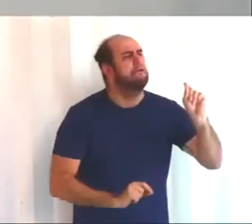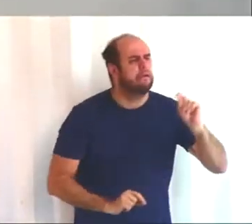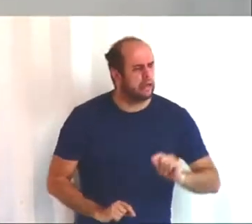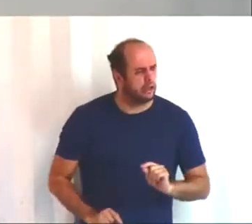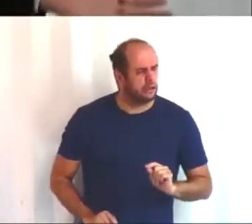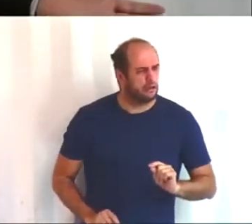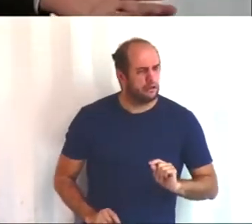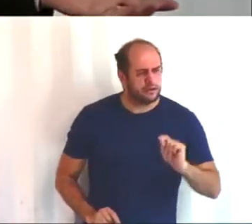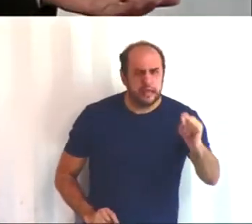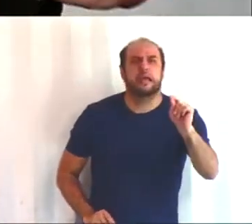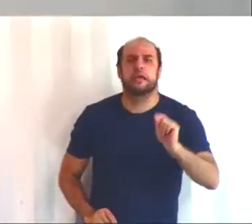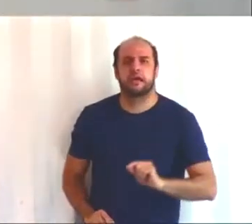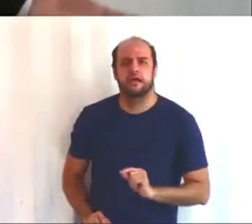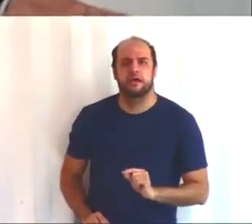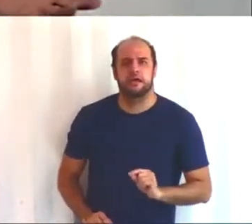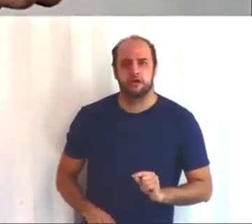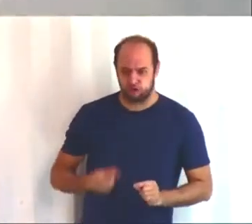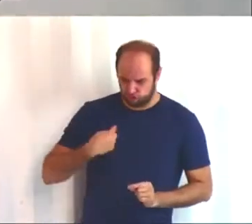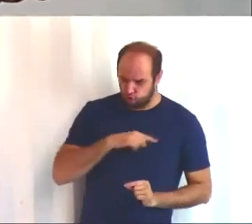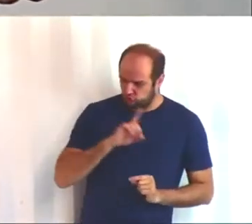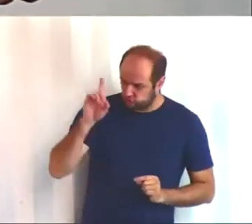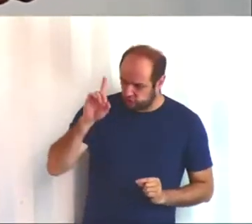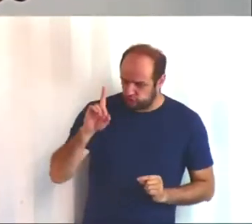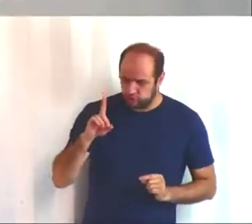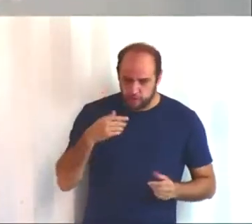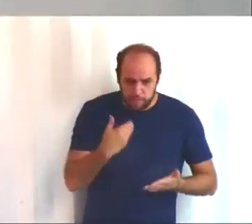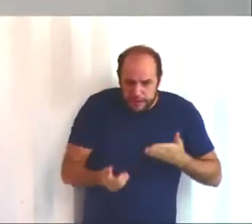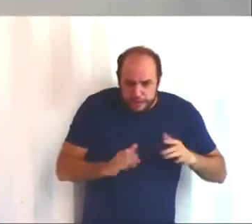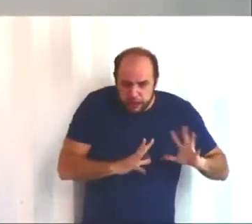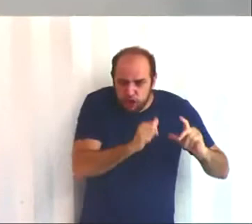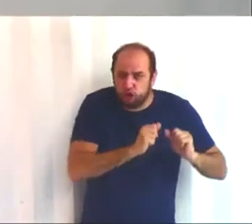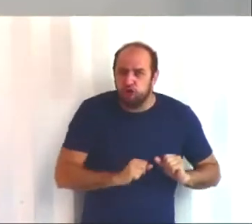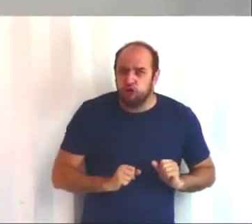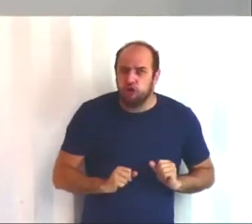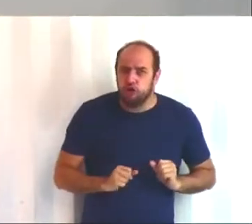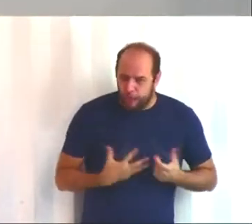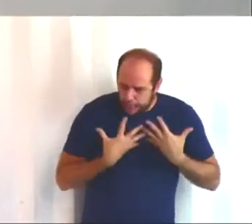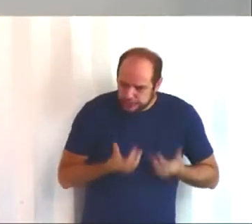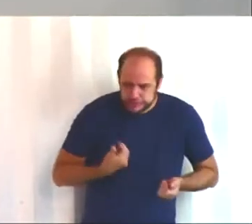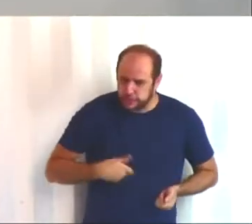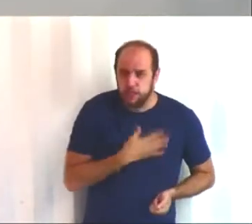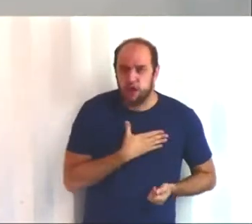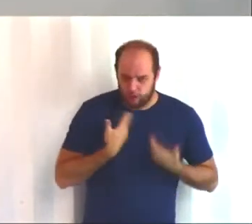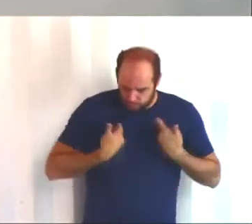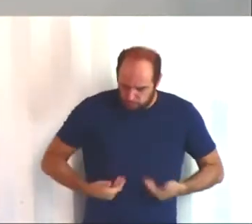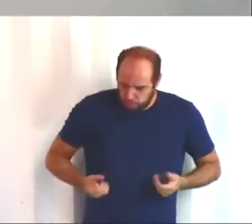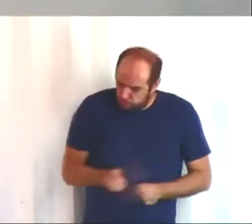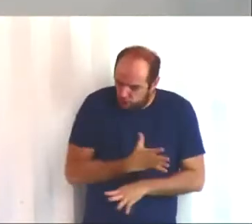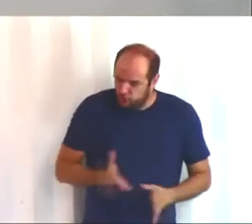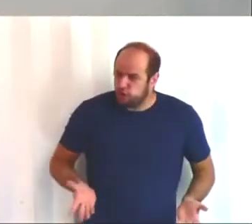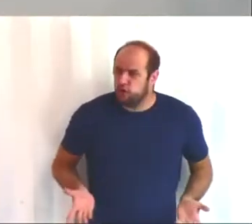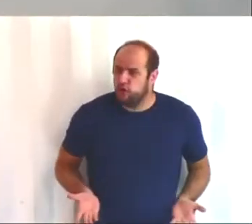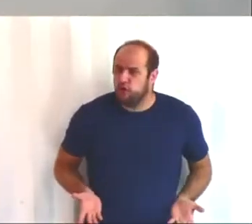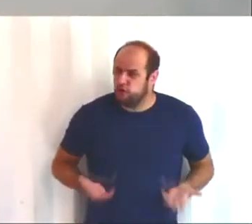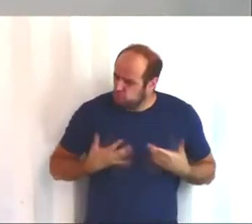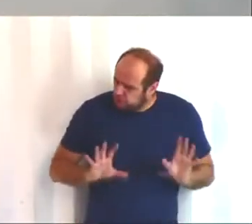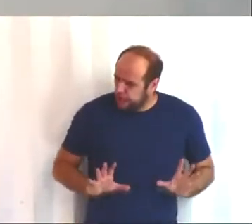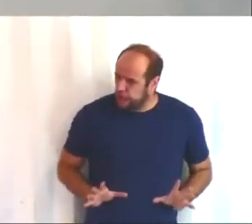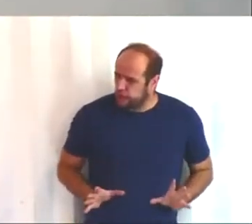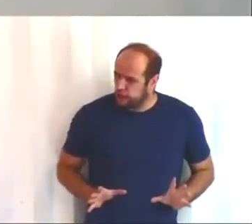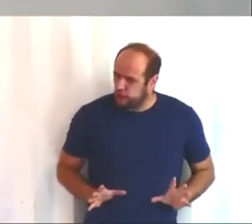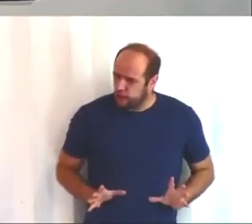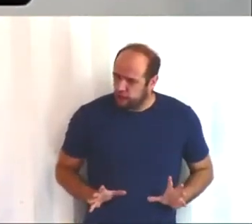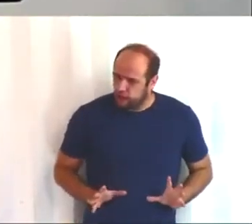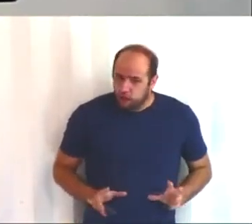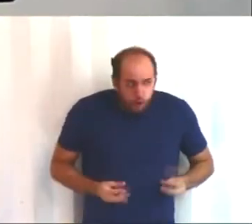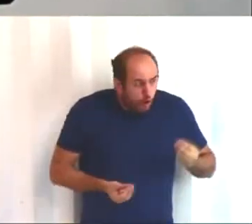Deus? Nosso Deus não é bom? Nosso Deus não perdoa tudo? O nosso Deus não nos aceita como somos, então? Como é que se fala